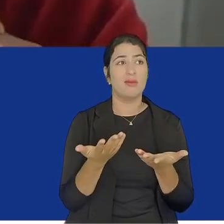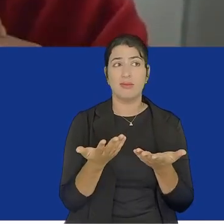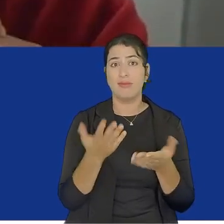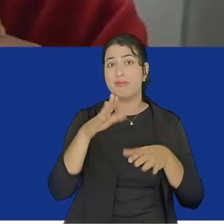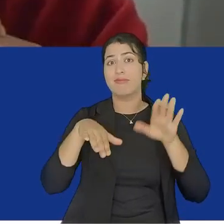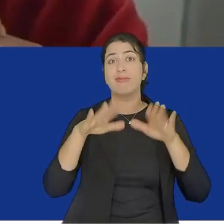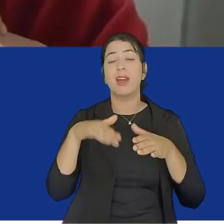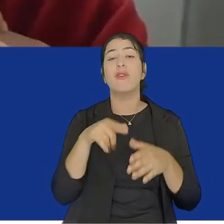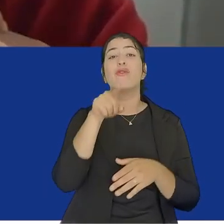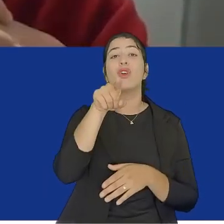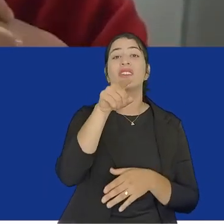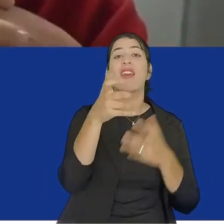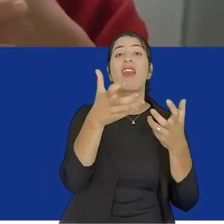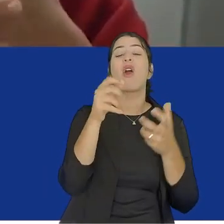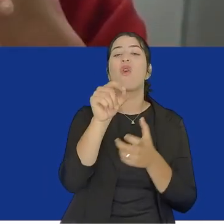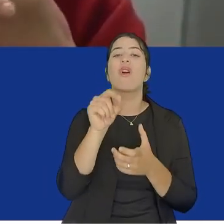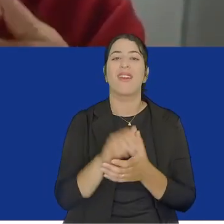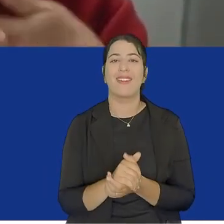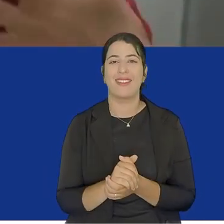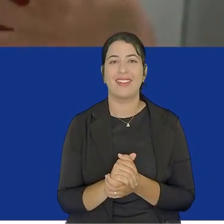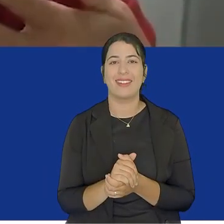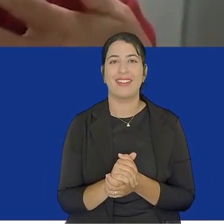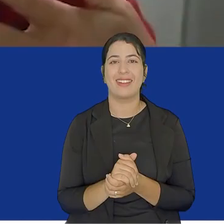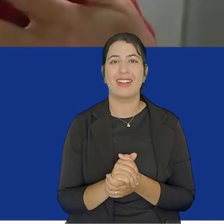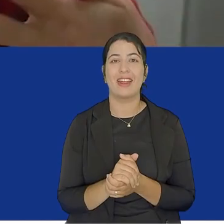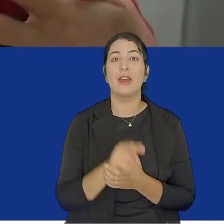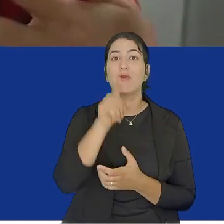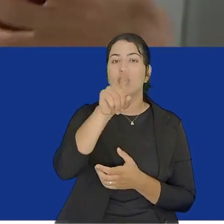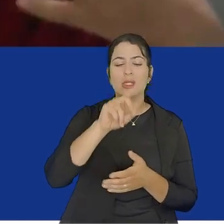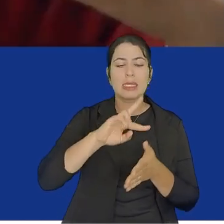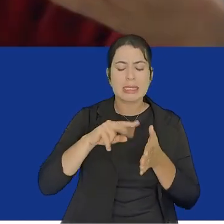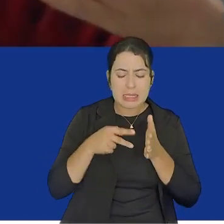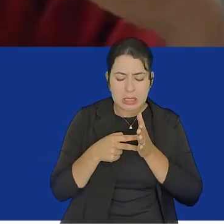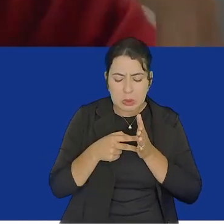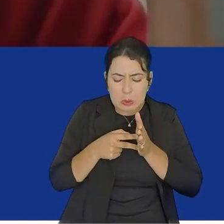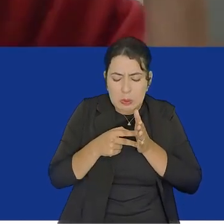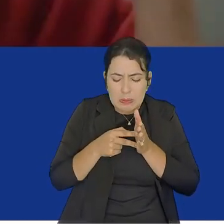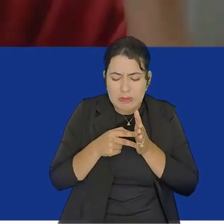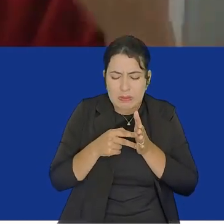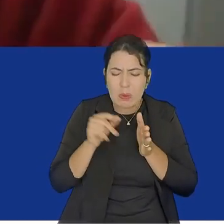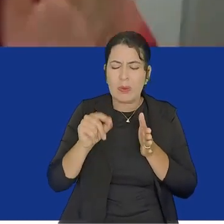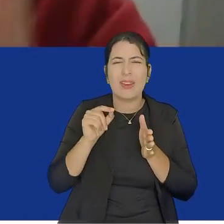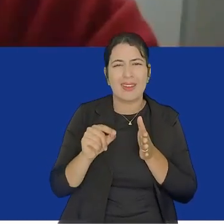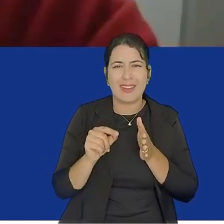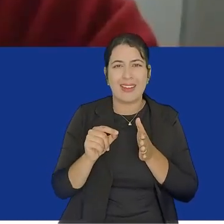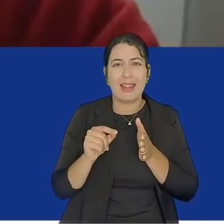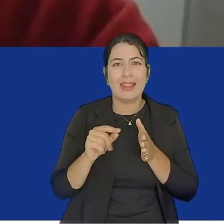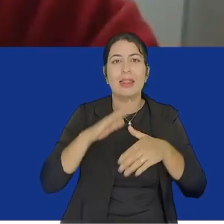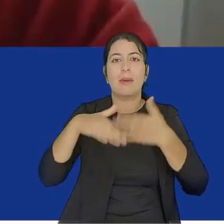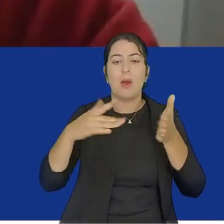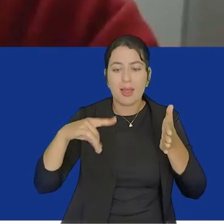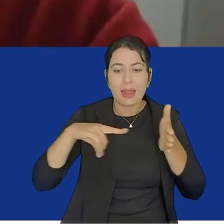com isso? Precisa entender o que vai fazer sentido para você. E aí, olha nós na frigideira de novo,